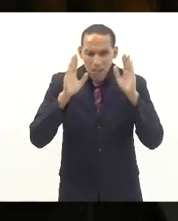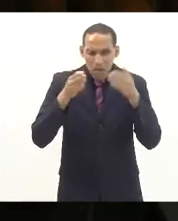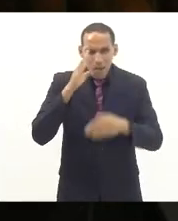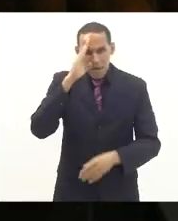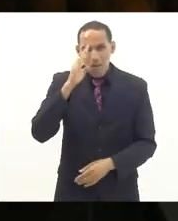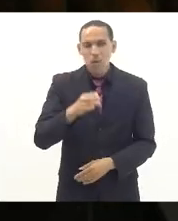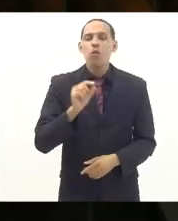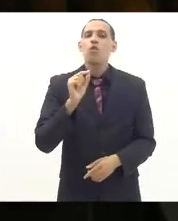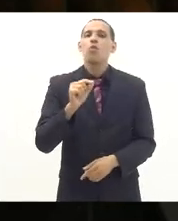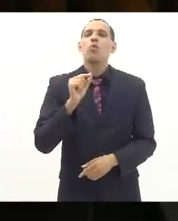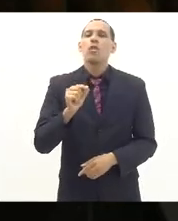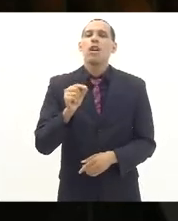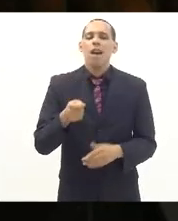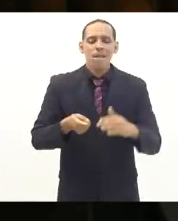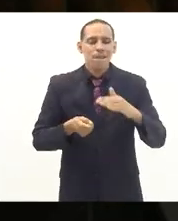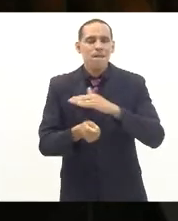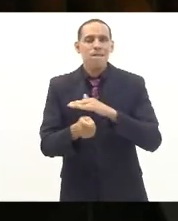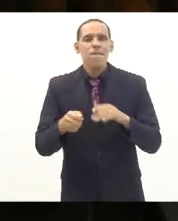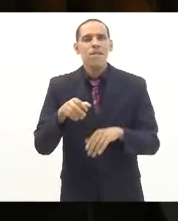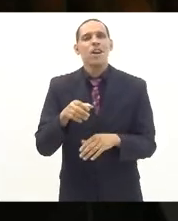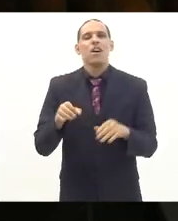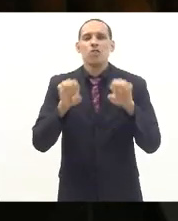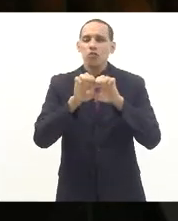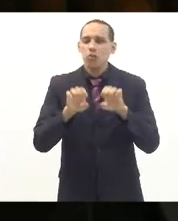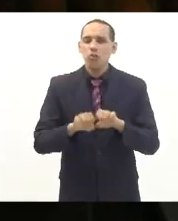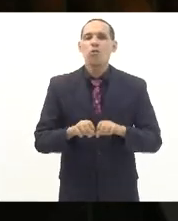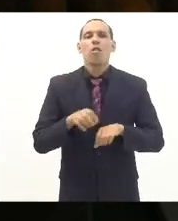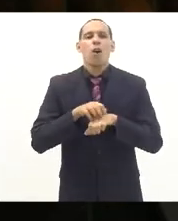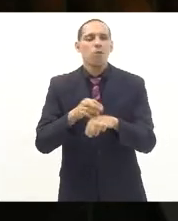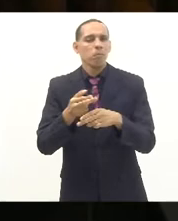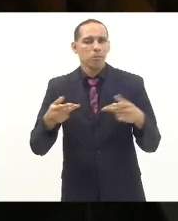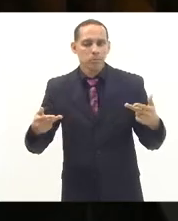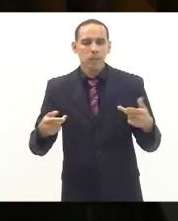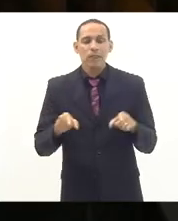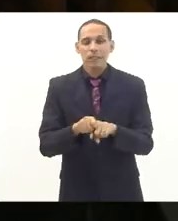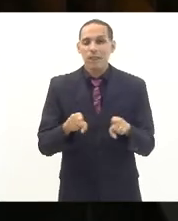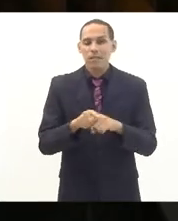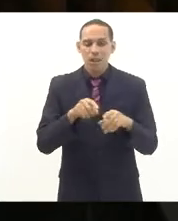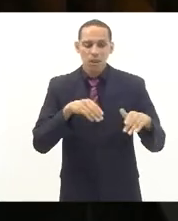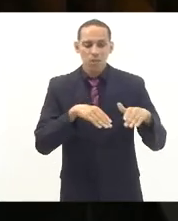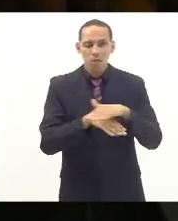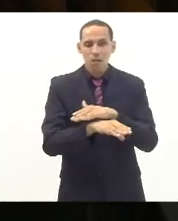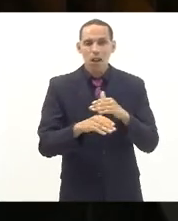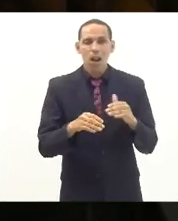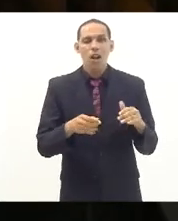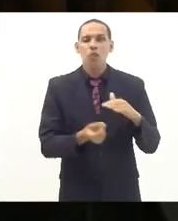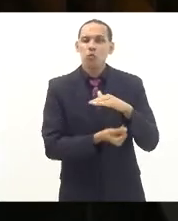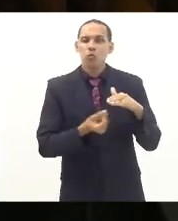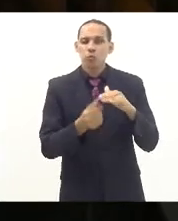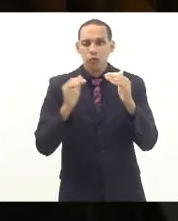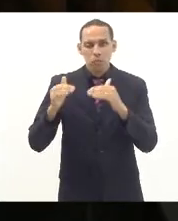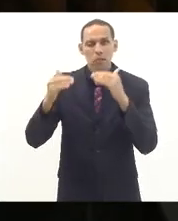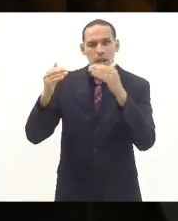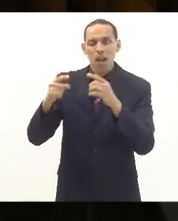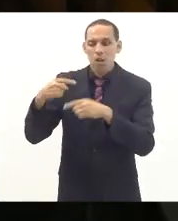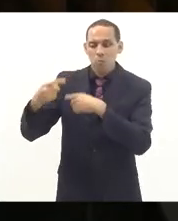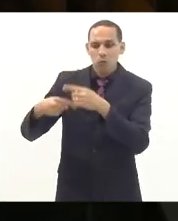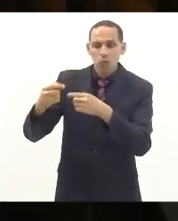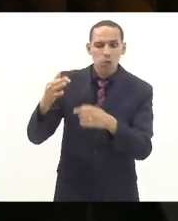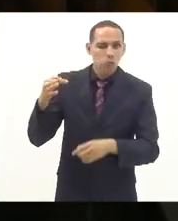o investimento em infraestrutura e que possa guardar parte desse dinheiro no fundo segurando que priorize as gerações futuras